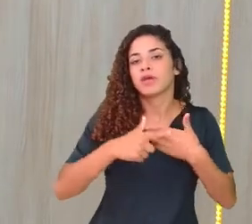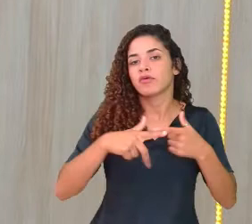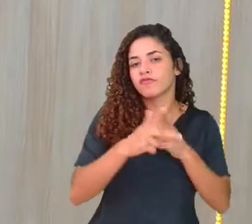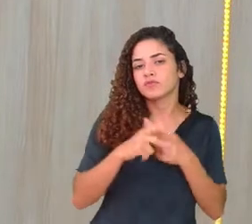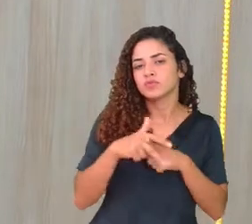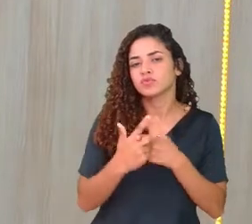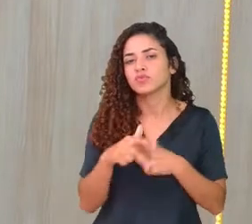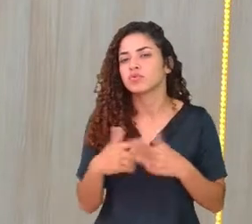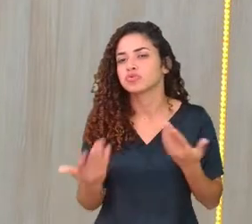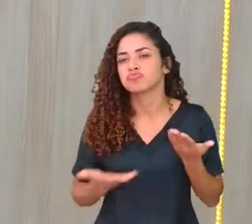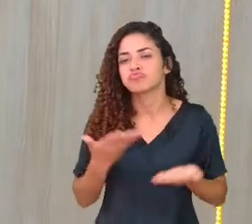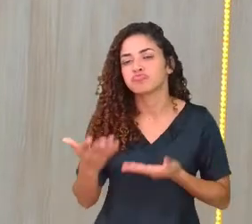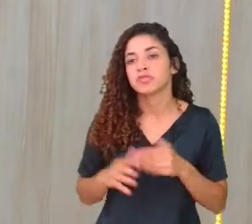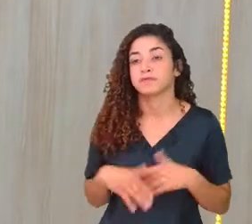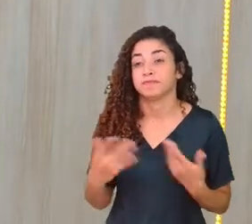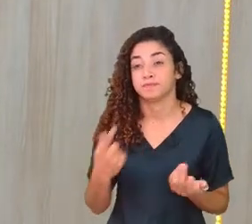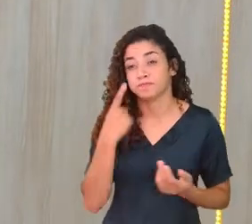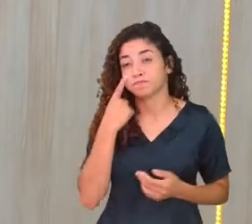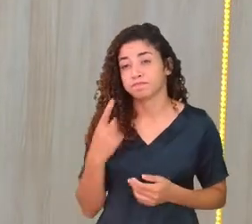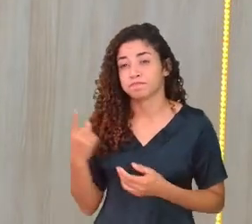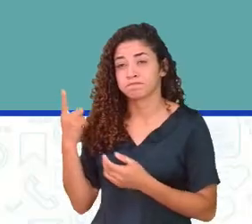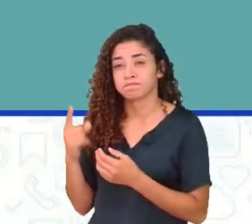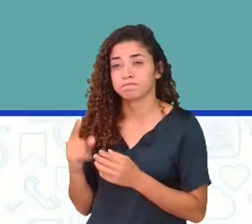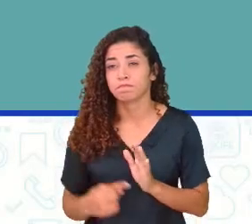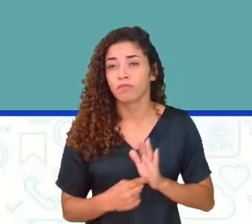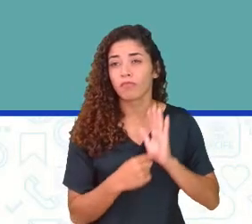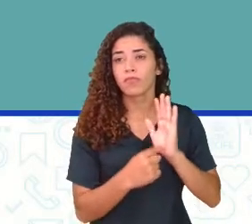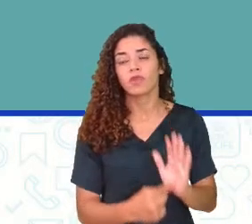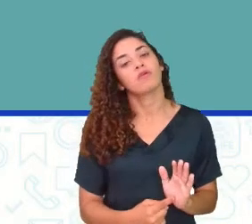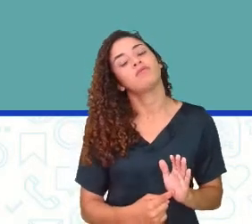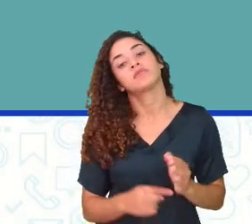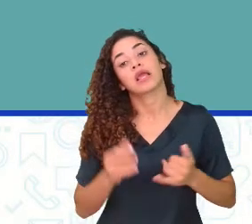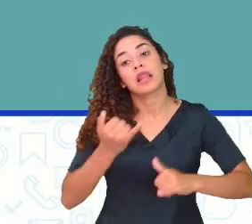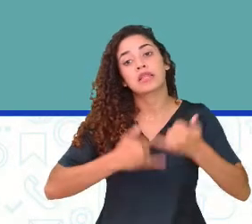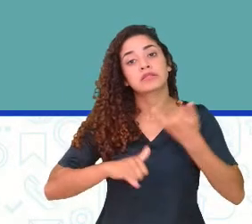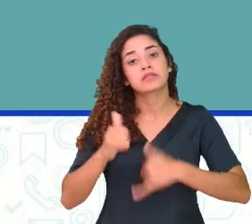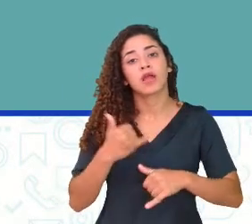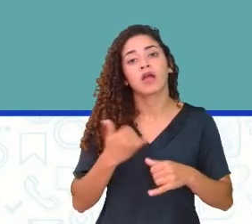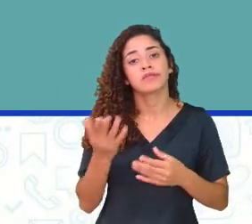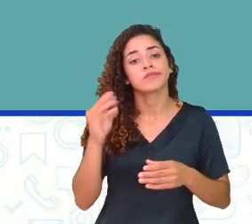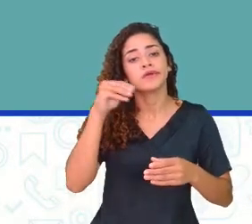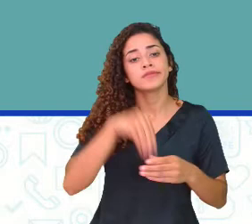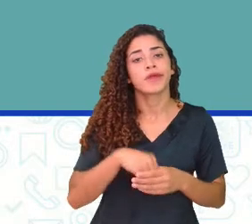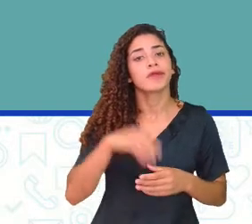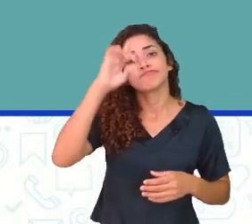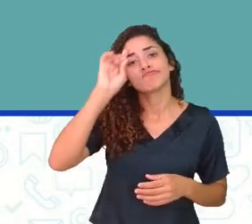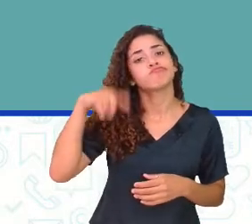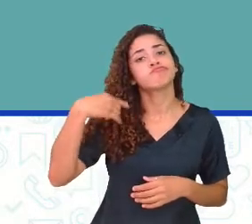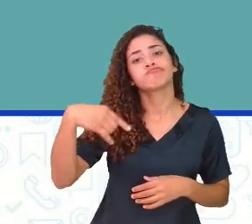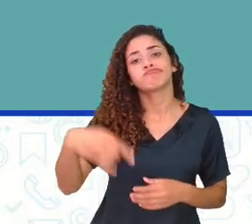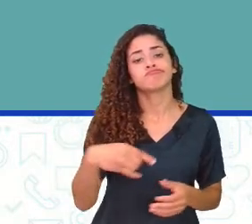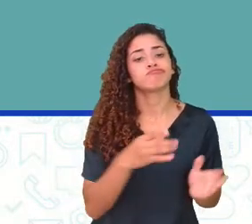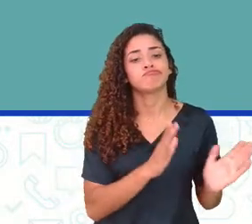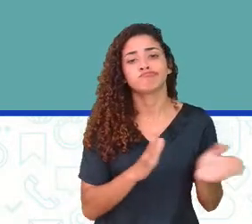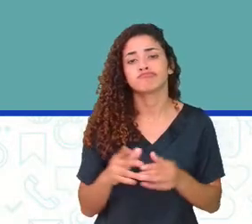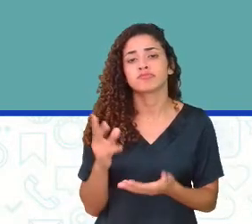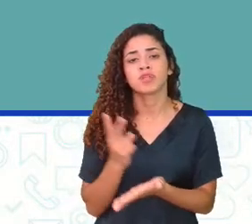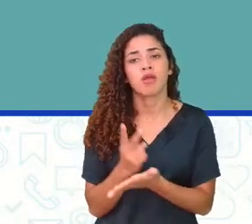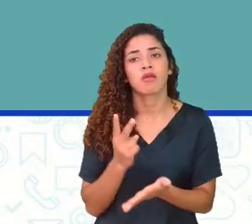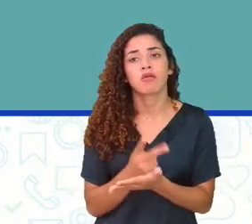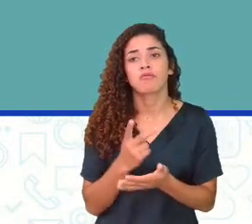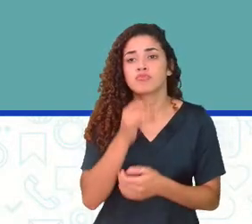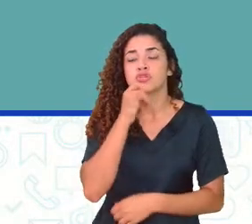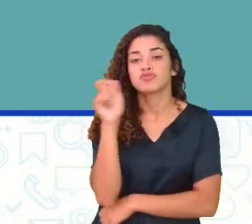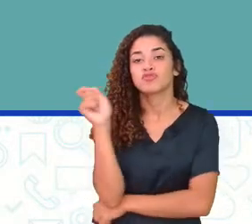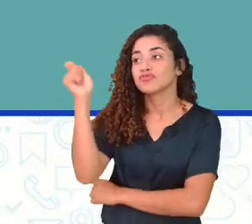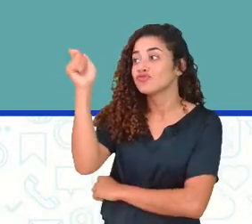Mas aqui eu trouxe para vocês assim que a eletricidade ela está presente em nosso cotidiano. Então, o Sol, ele está aí